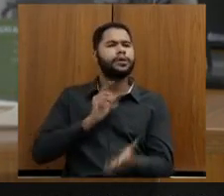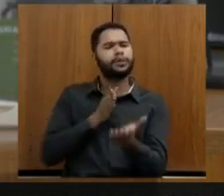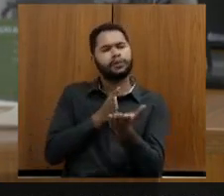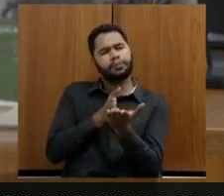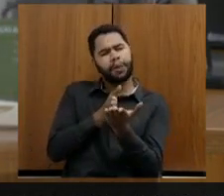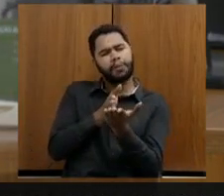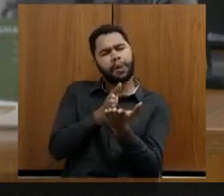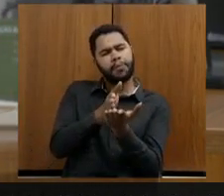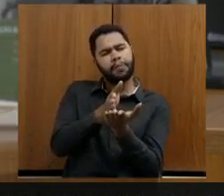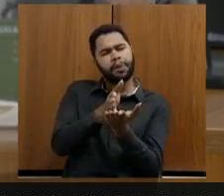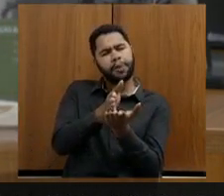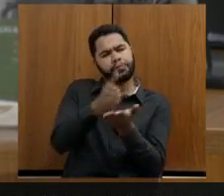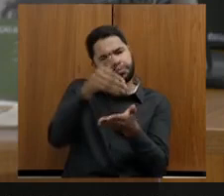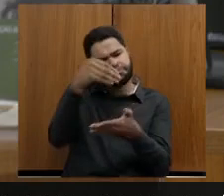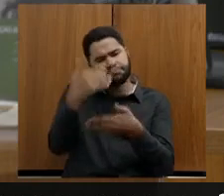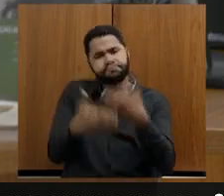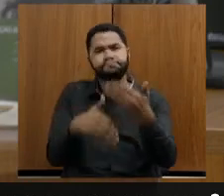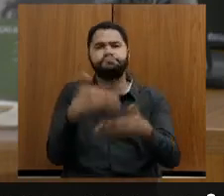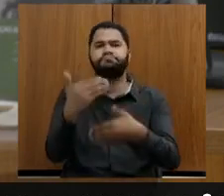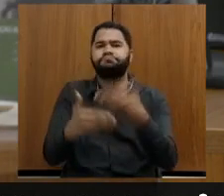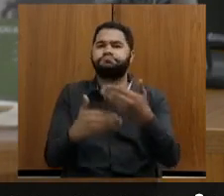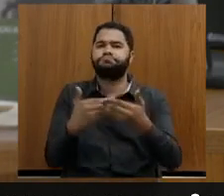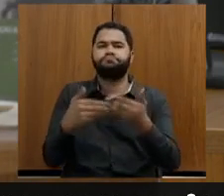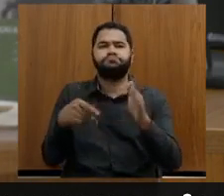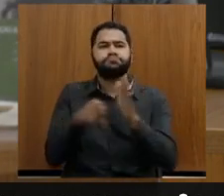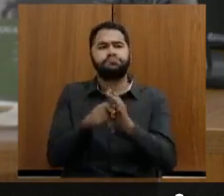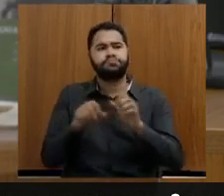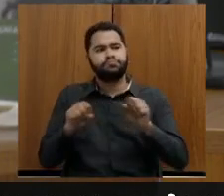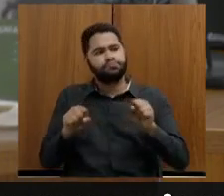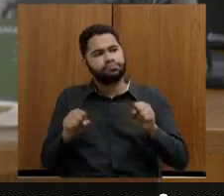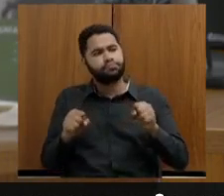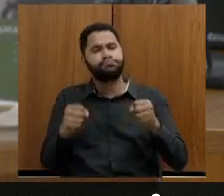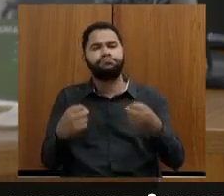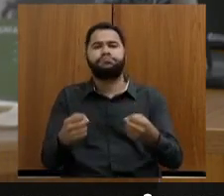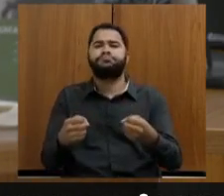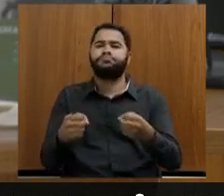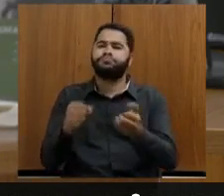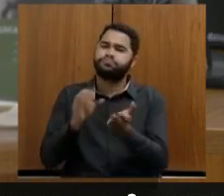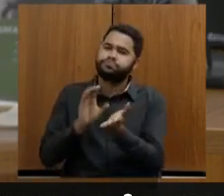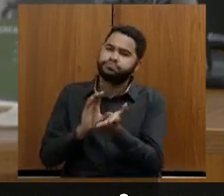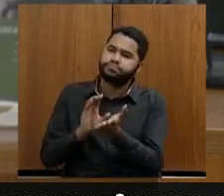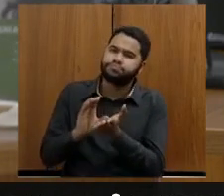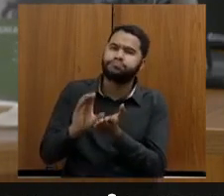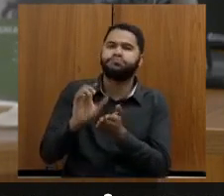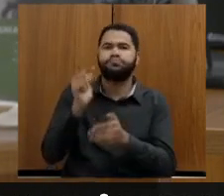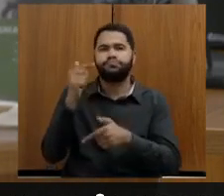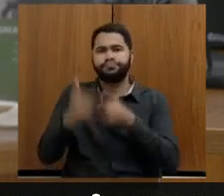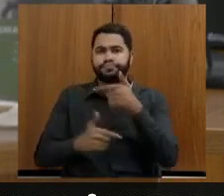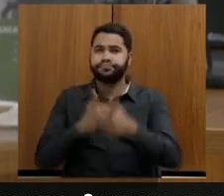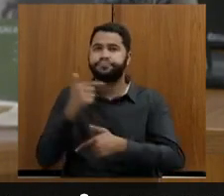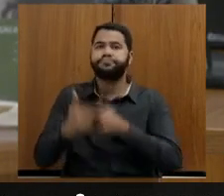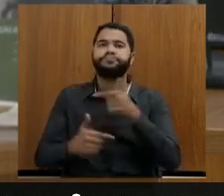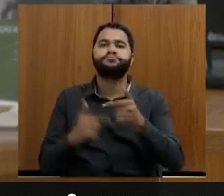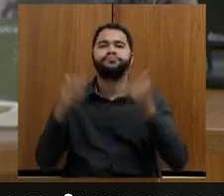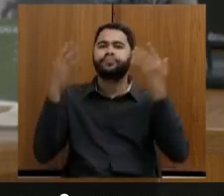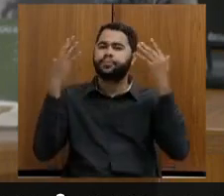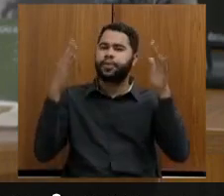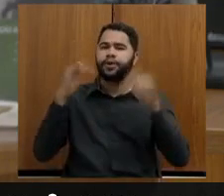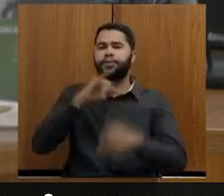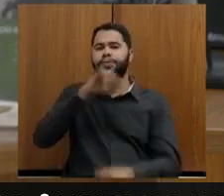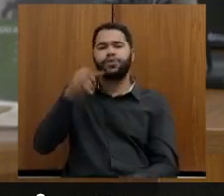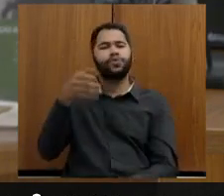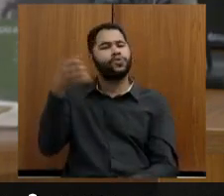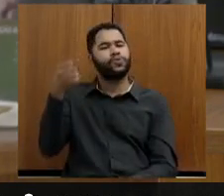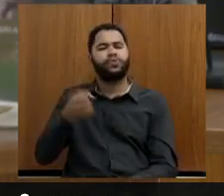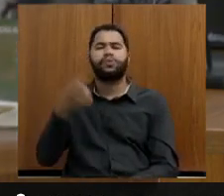nos trilhos do desenvolvimento é da segurança de investimento do emprego Parabéns João